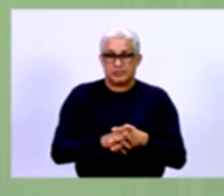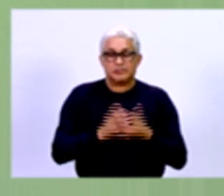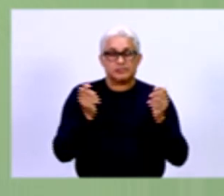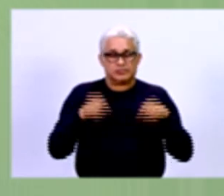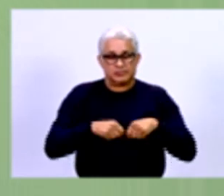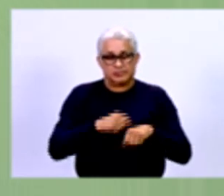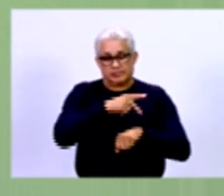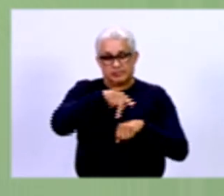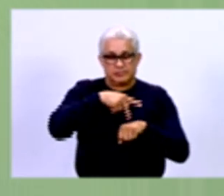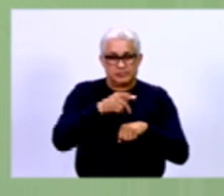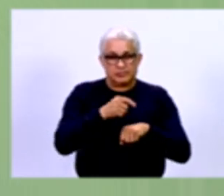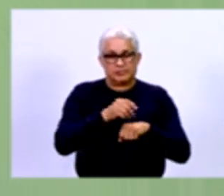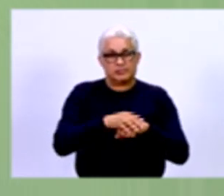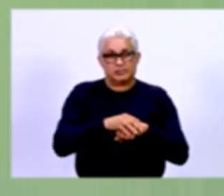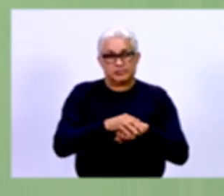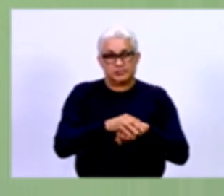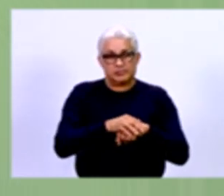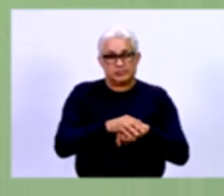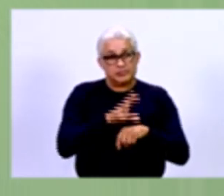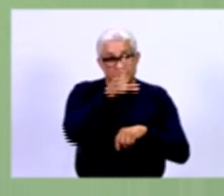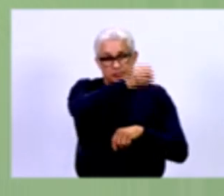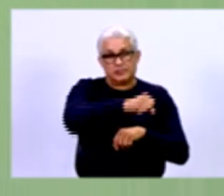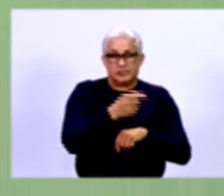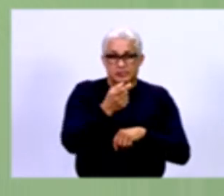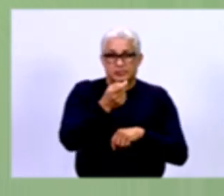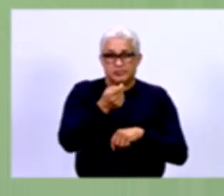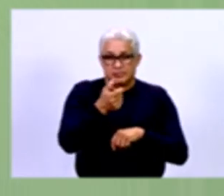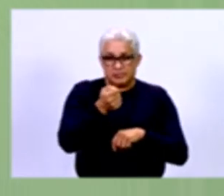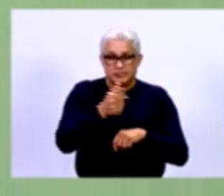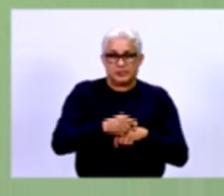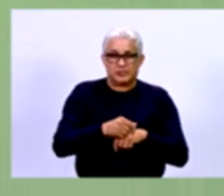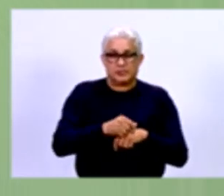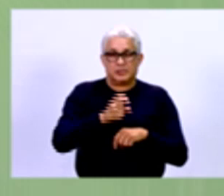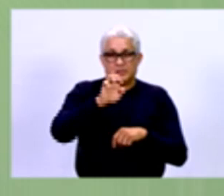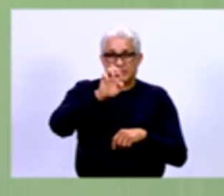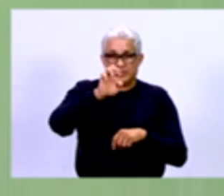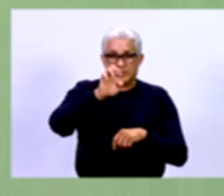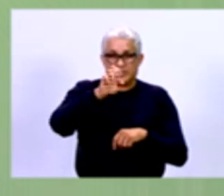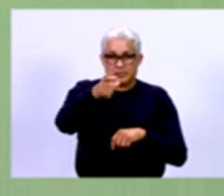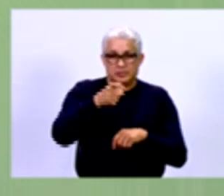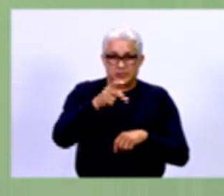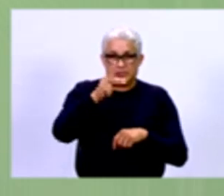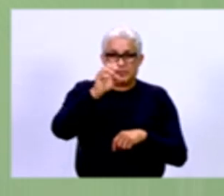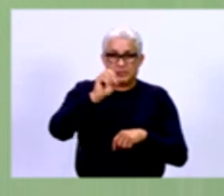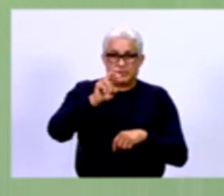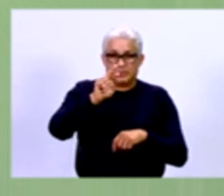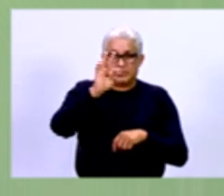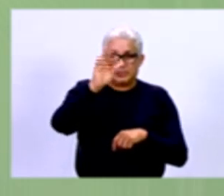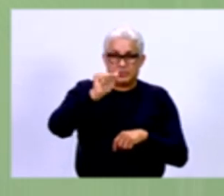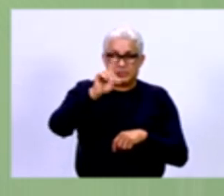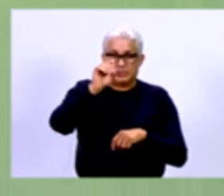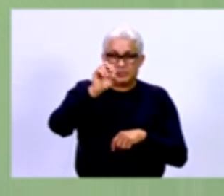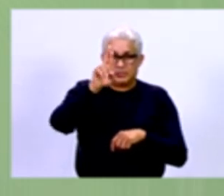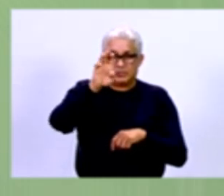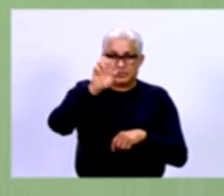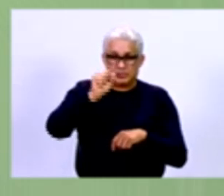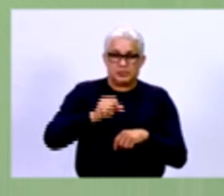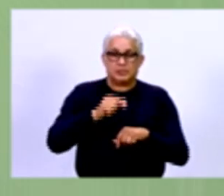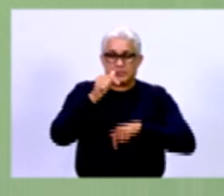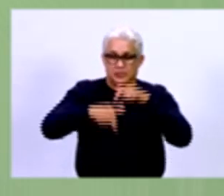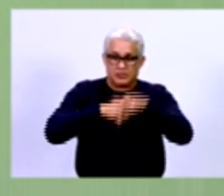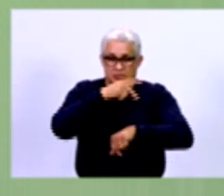possibilita o país ter acesso à moeda estrangeira. São eles, os exportadores, os que prestam serviços em geral para